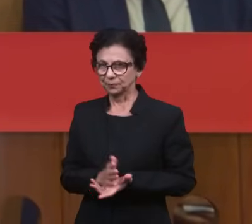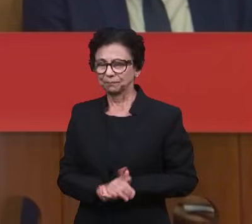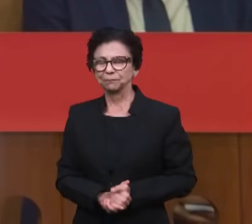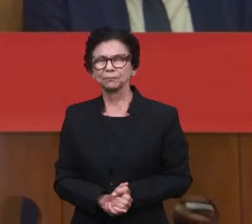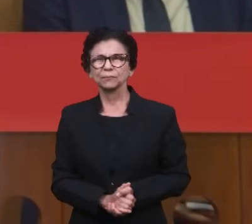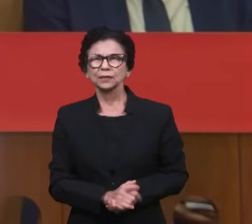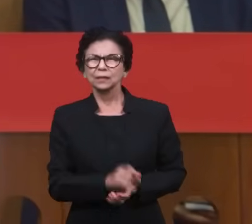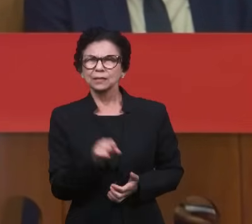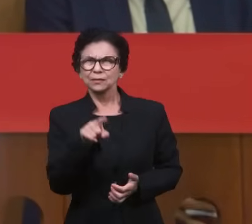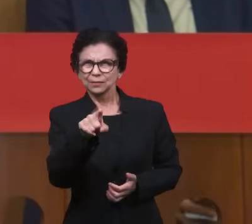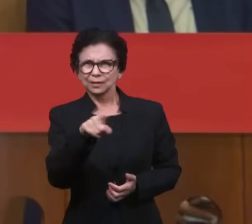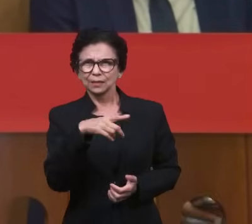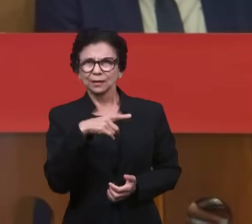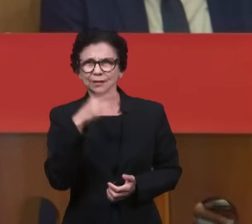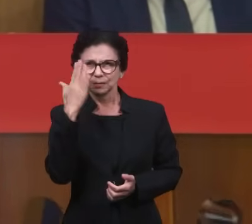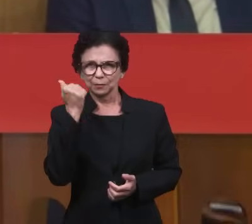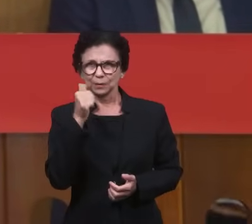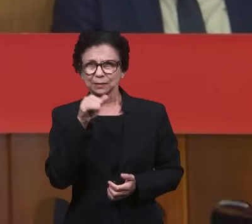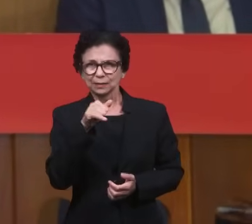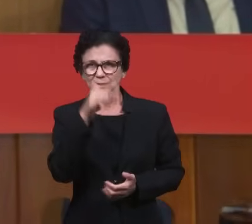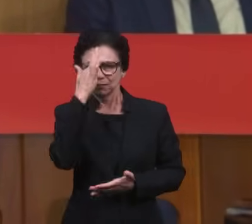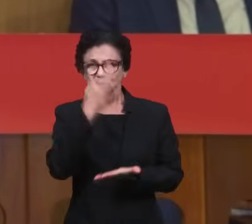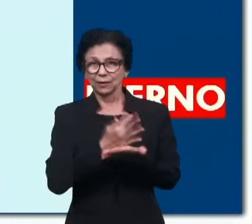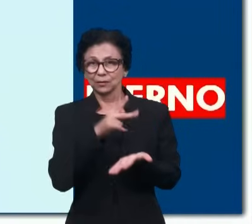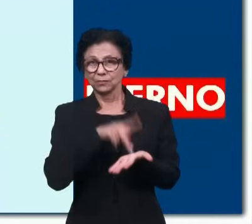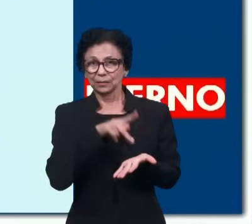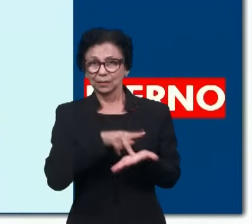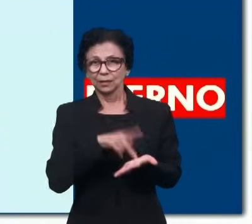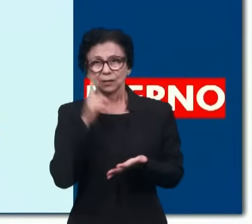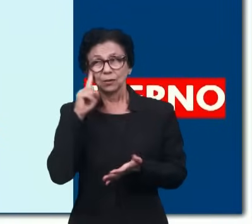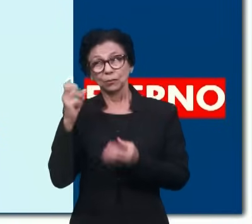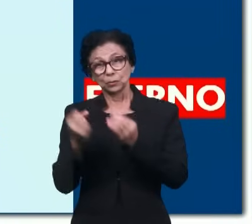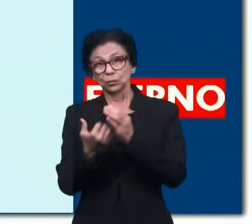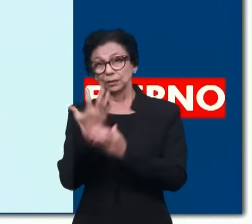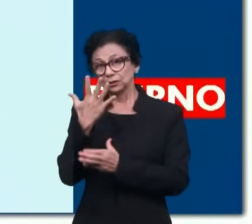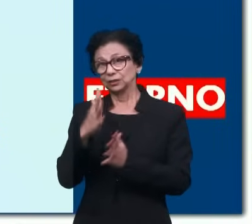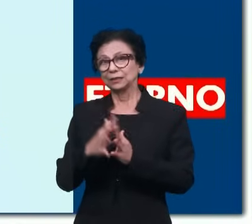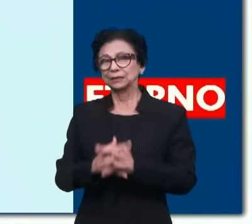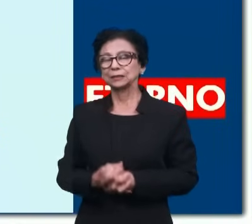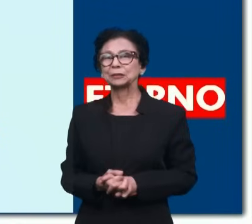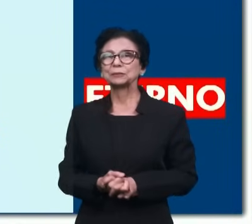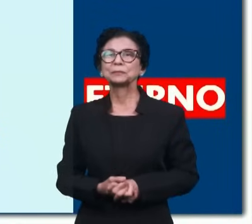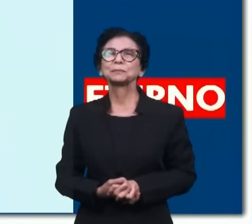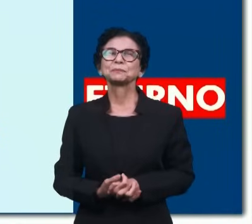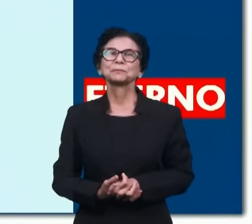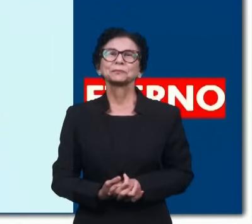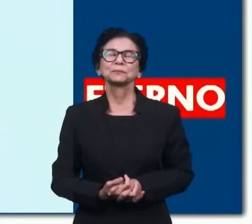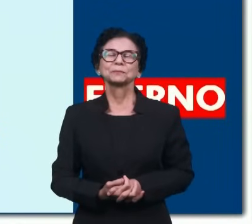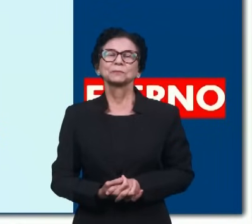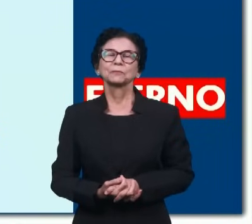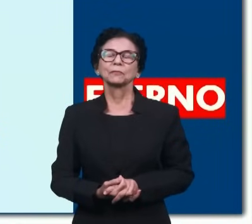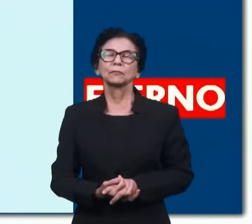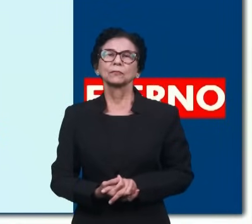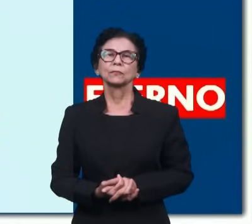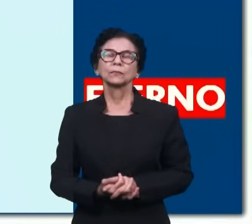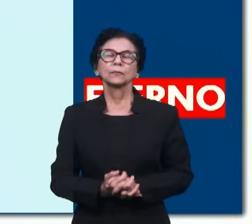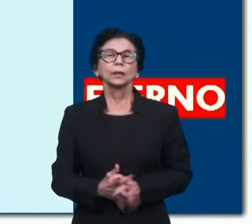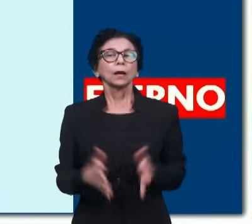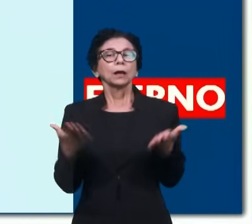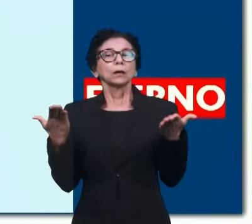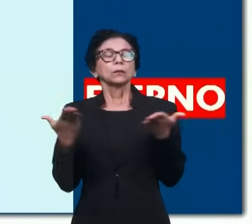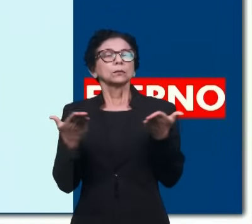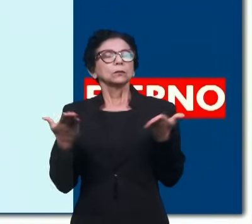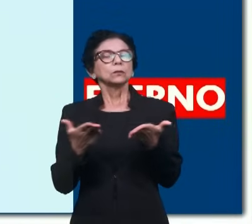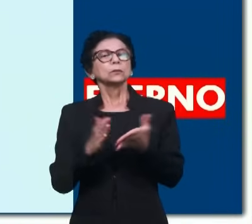sua fé é verdadeira? Vai na origem dela. Vamos para as origens da fé? Vamos? Então, muita gente hoje